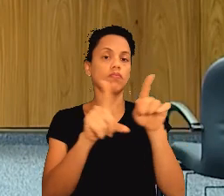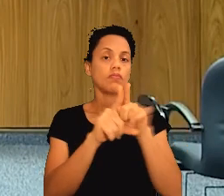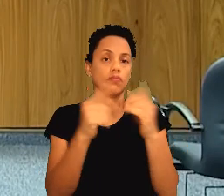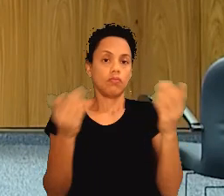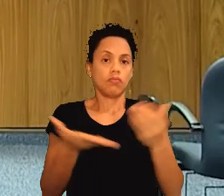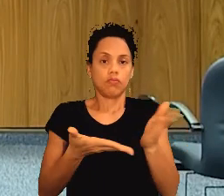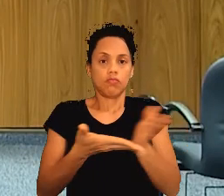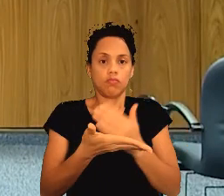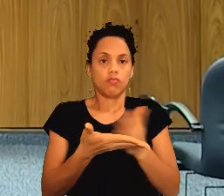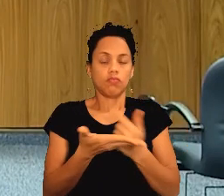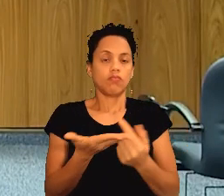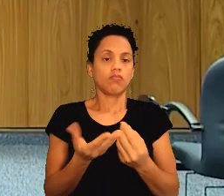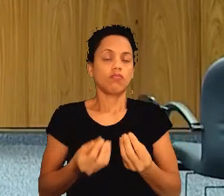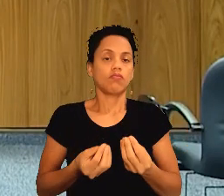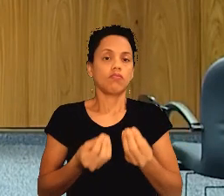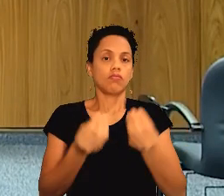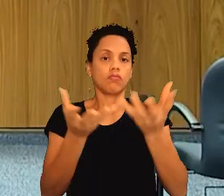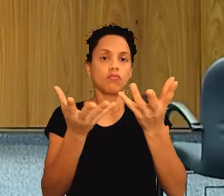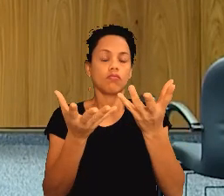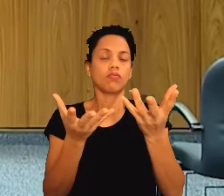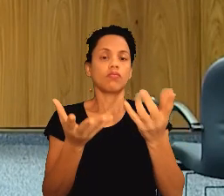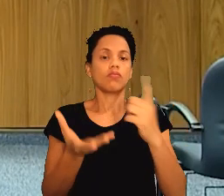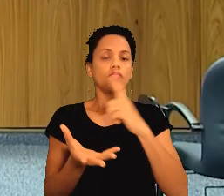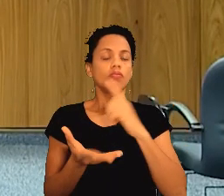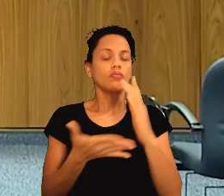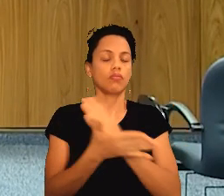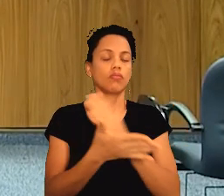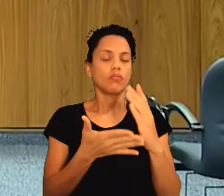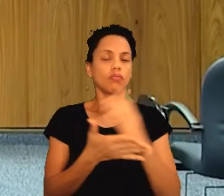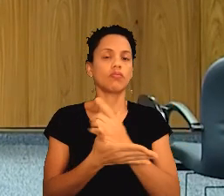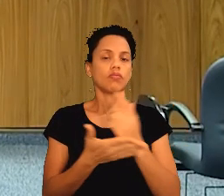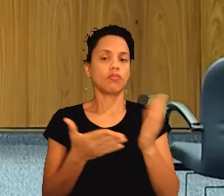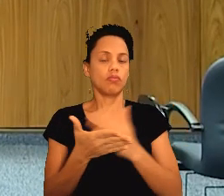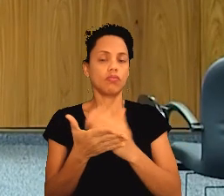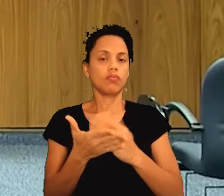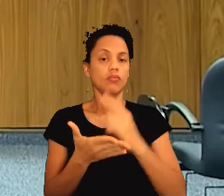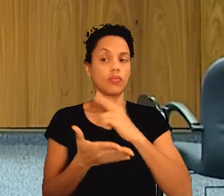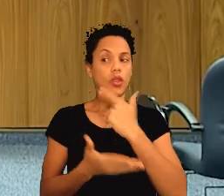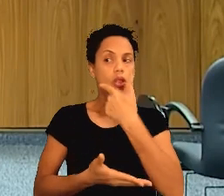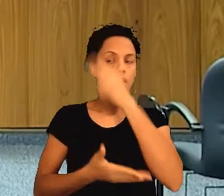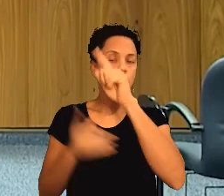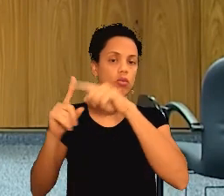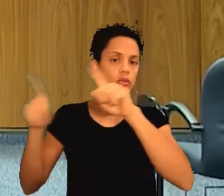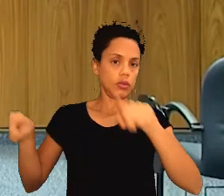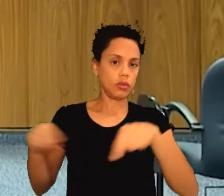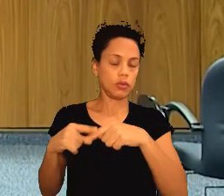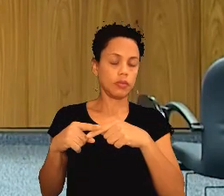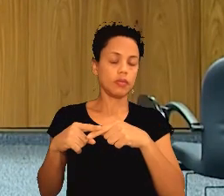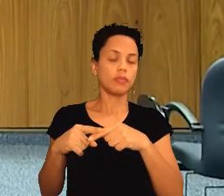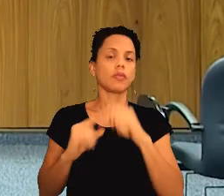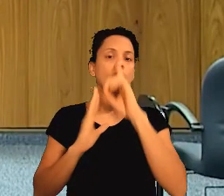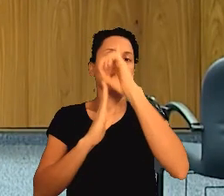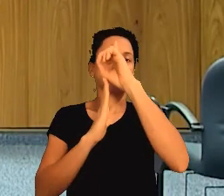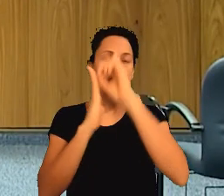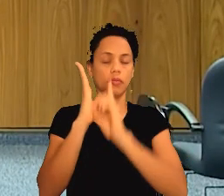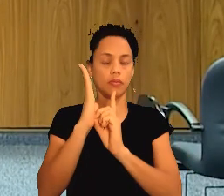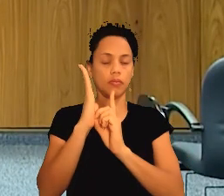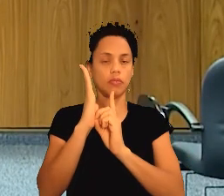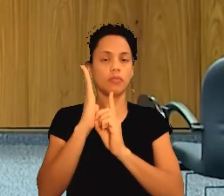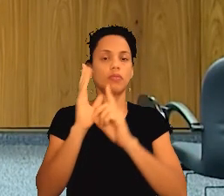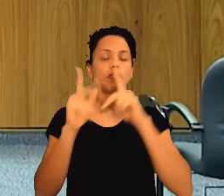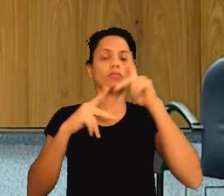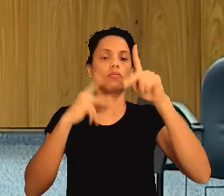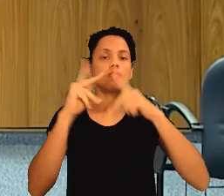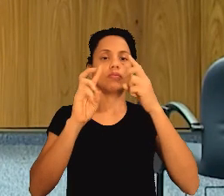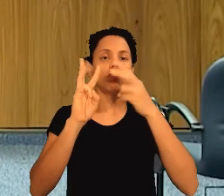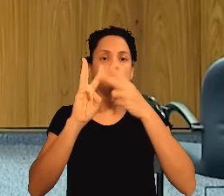professora tem esse livro que a gente está lançando hoje, tem até alguns exemplares na outra sala, que é Direito dos Povos Indígenas em